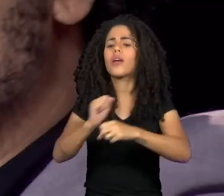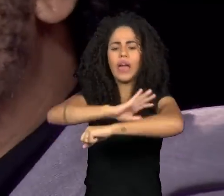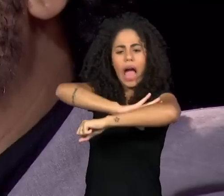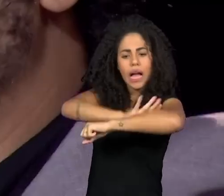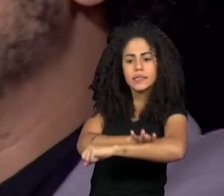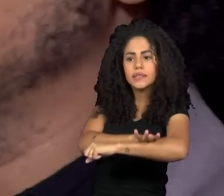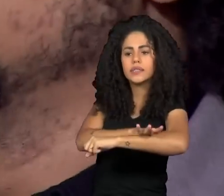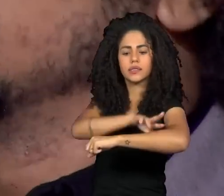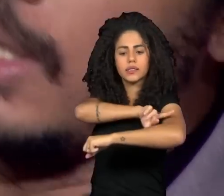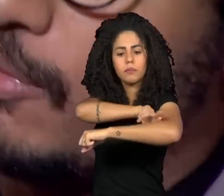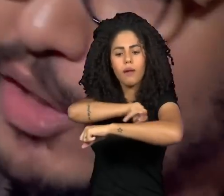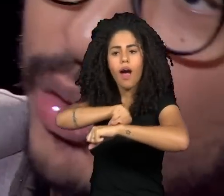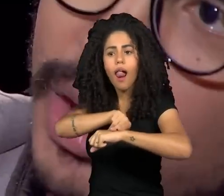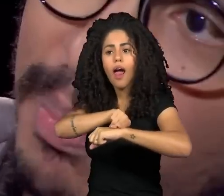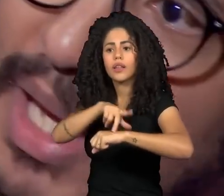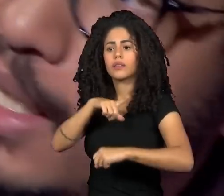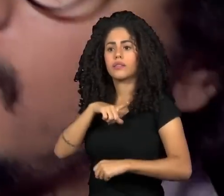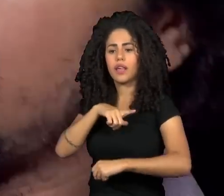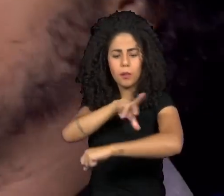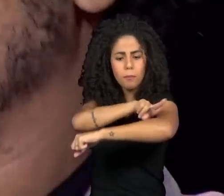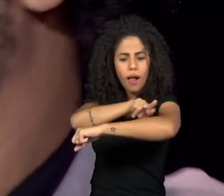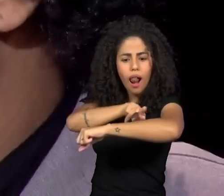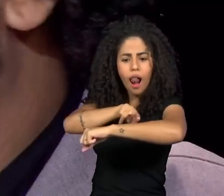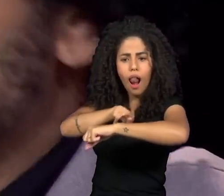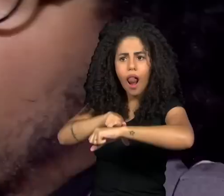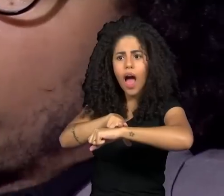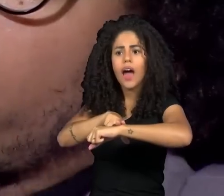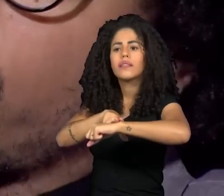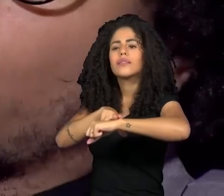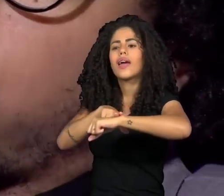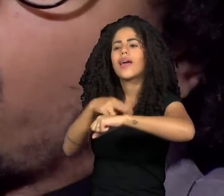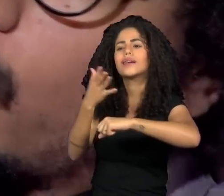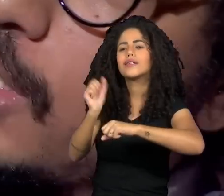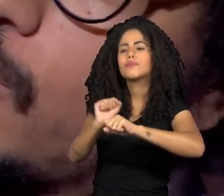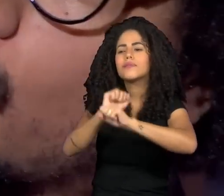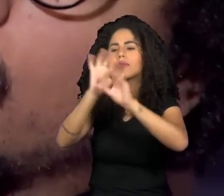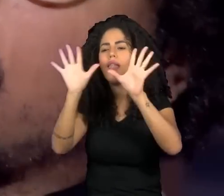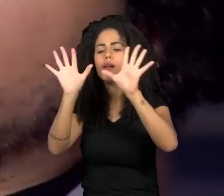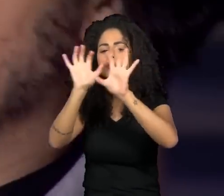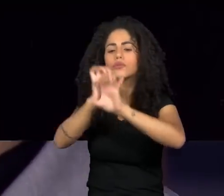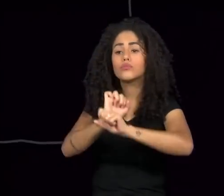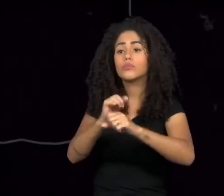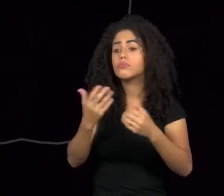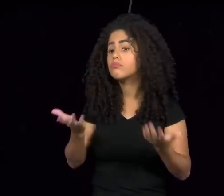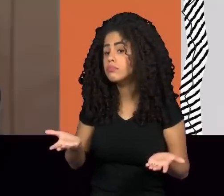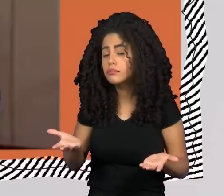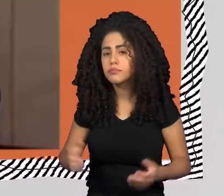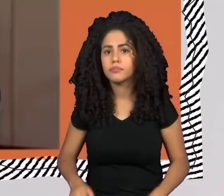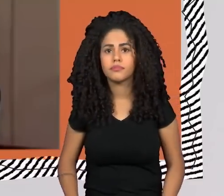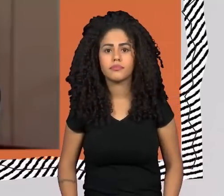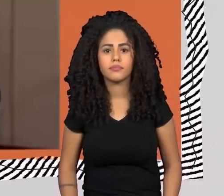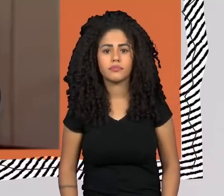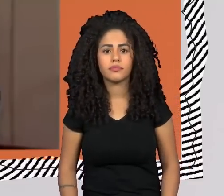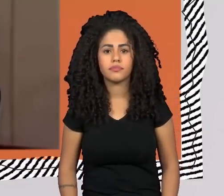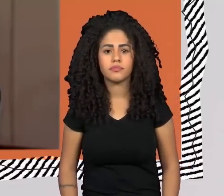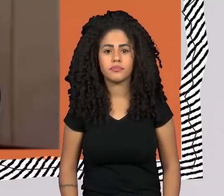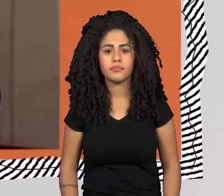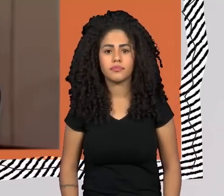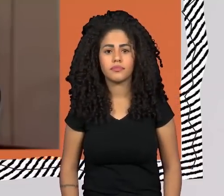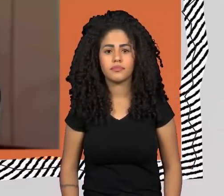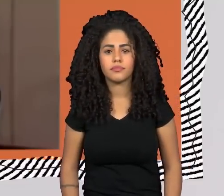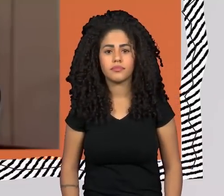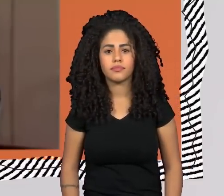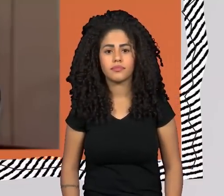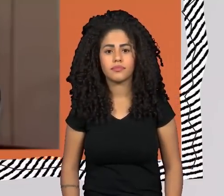as questões do colorismo, que tem vários tons de pele, e é isso. Não foi uma coisa que eu escolhi. O Chocolate tinha mania de contar